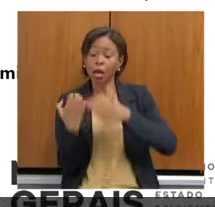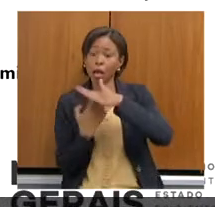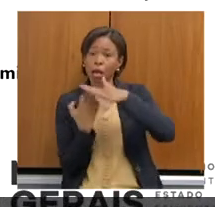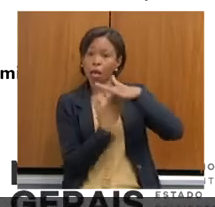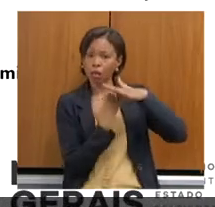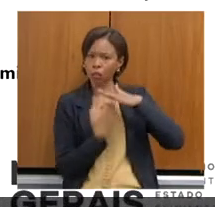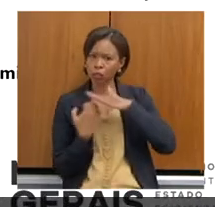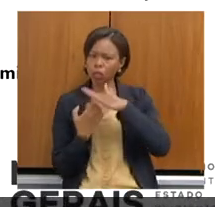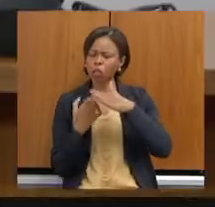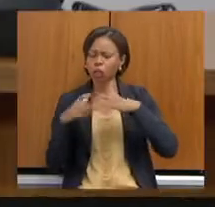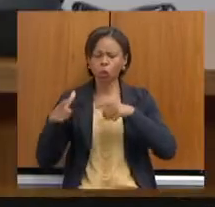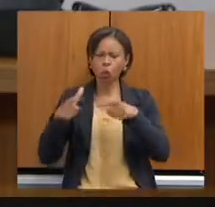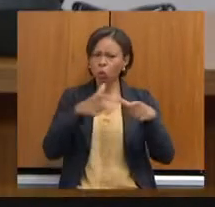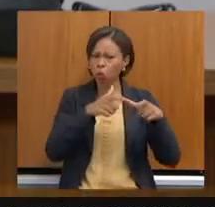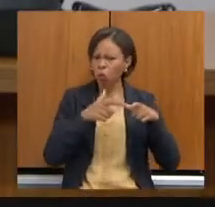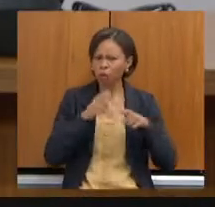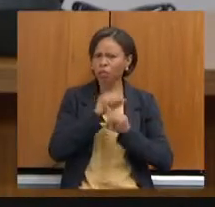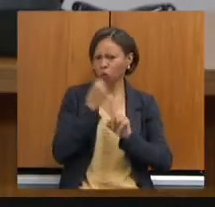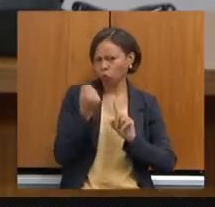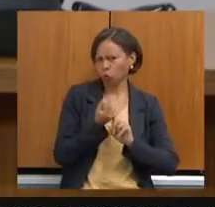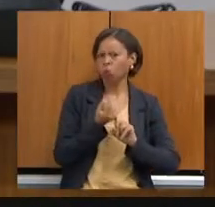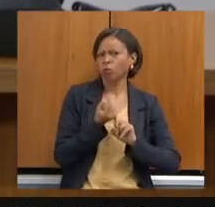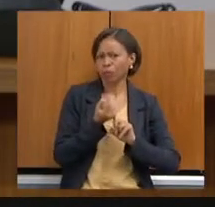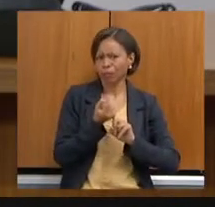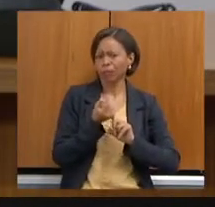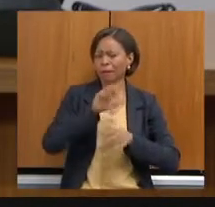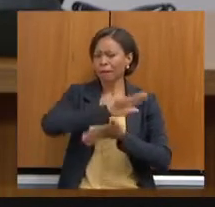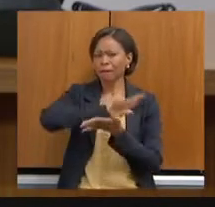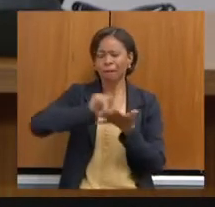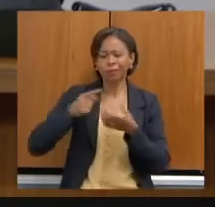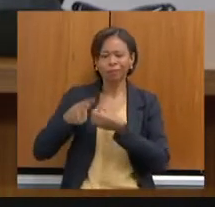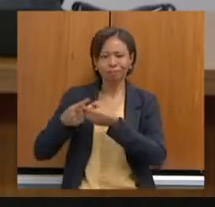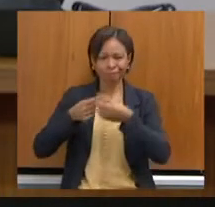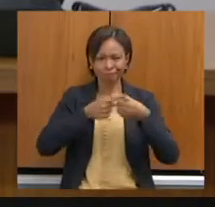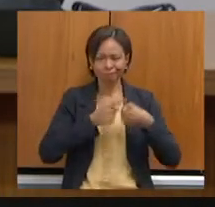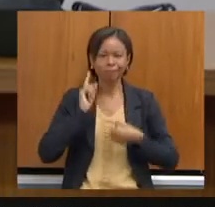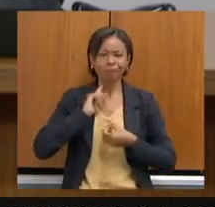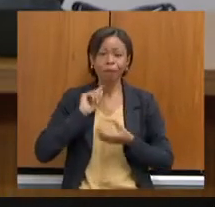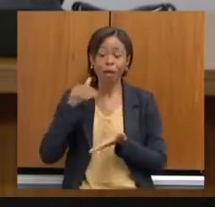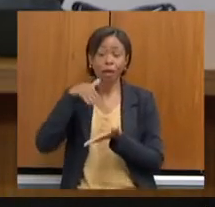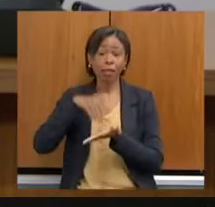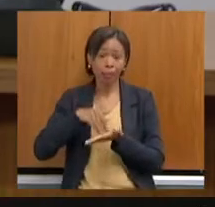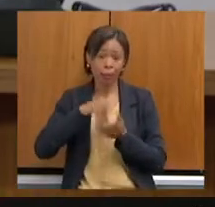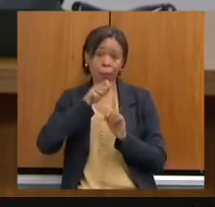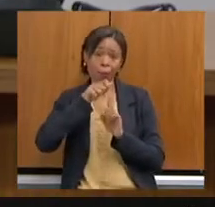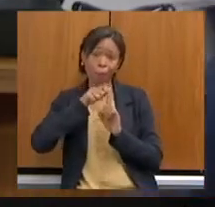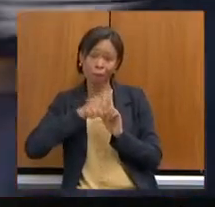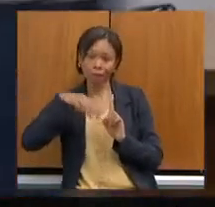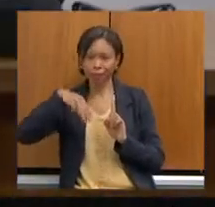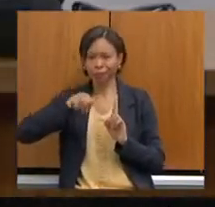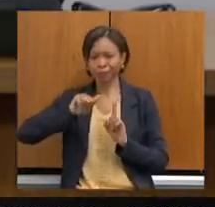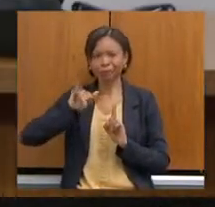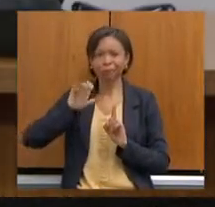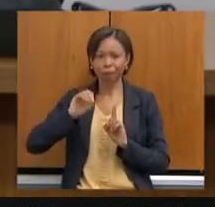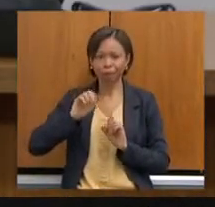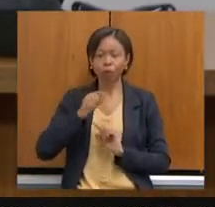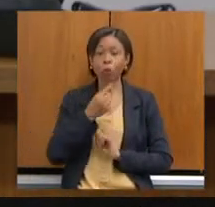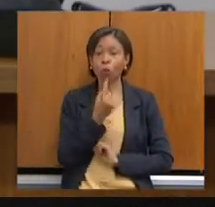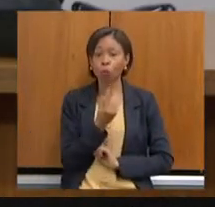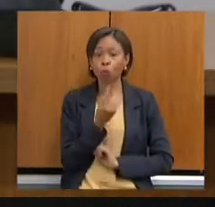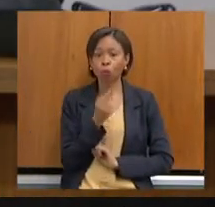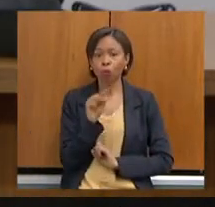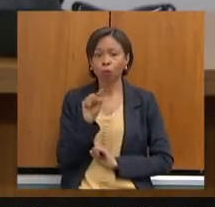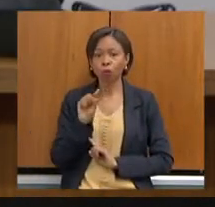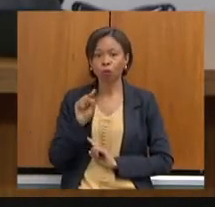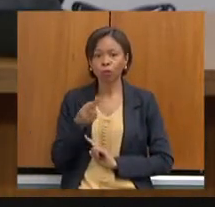em 129 municípios mineiros de forma que já foram até o mês de maio aplicados 1,5